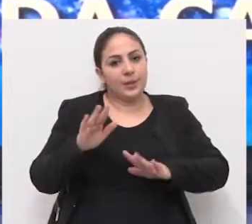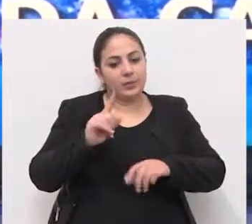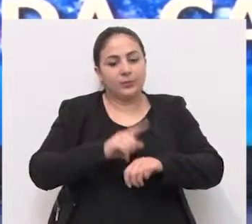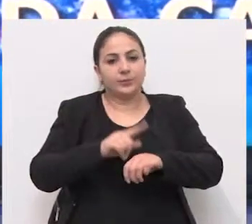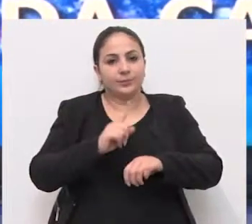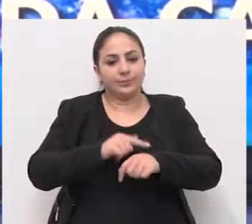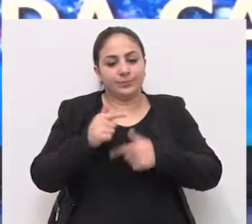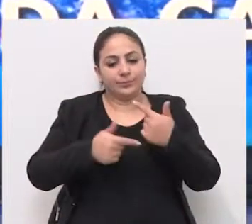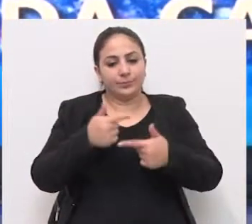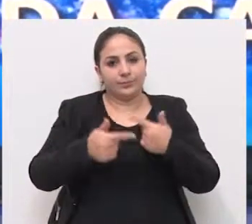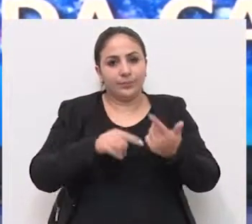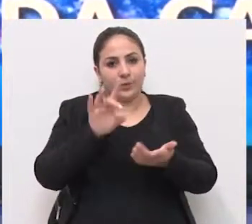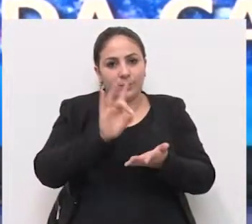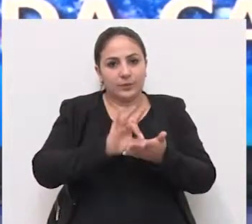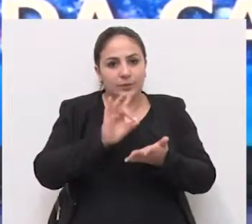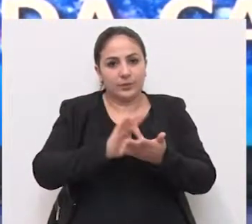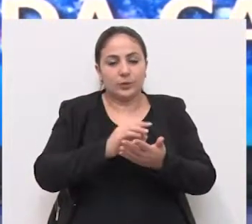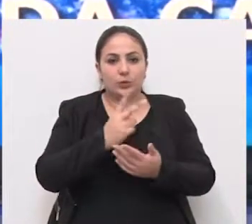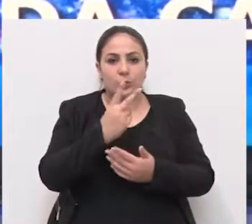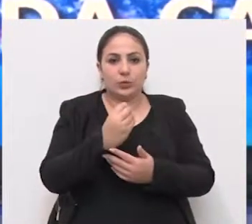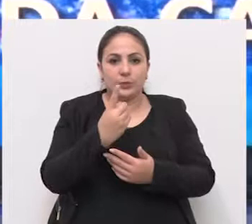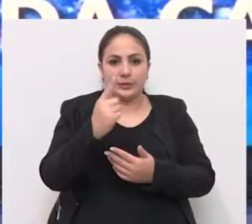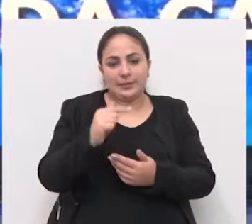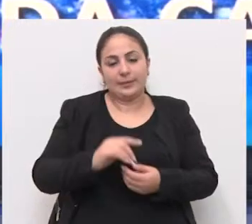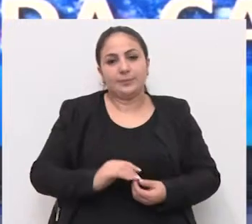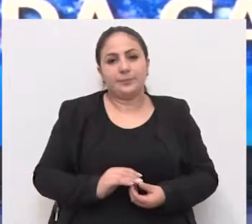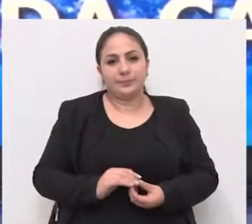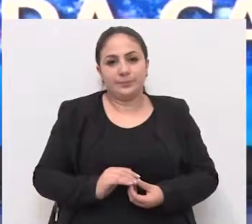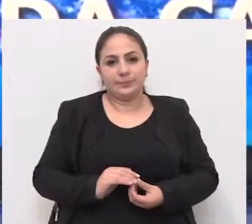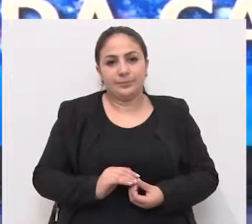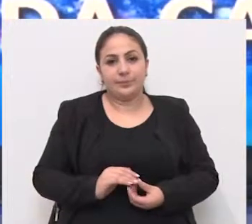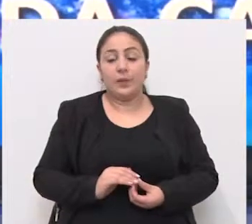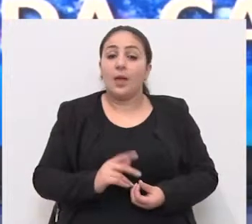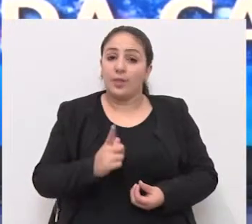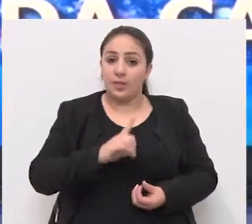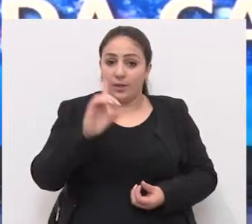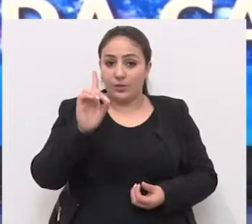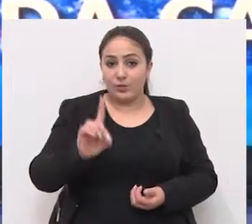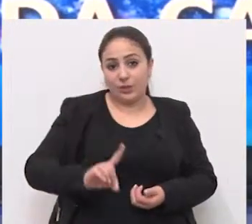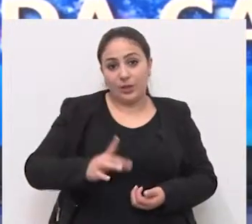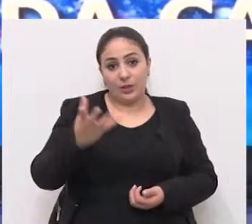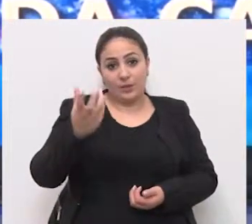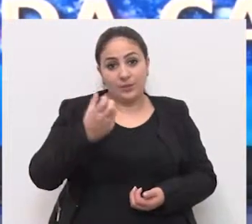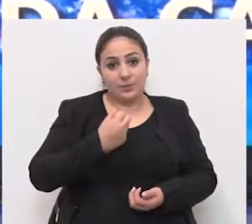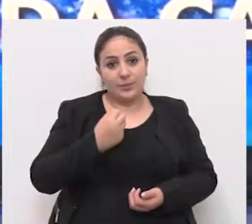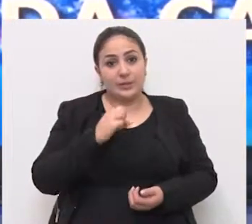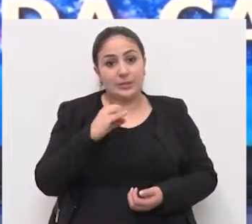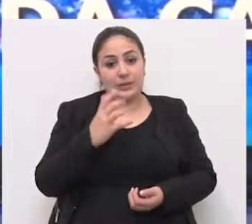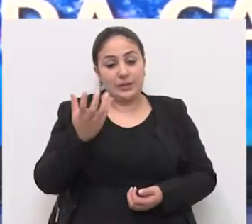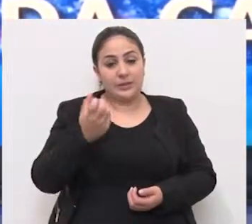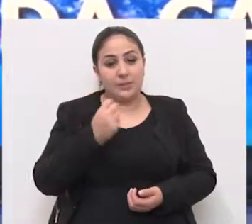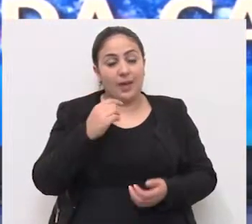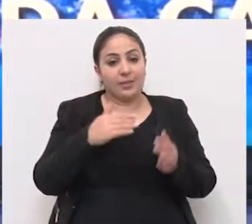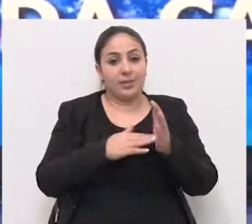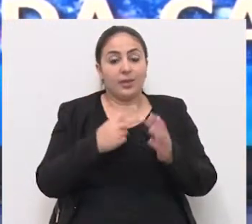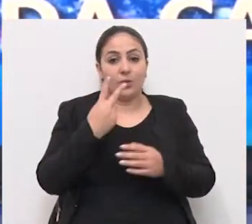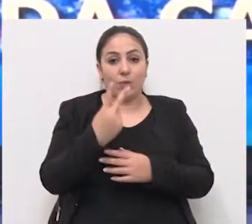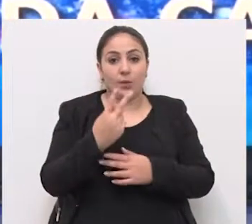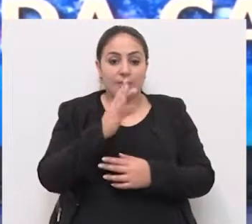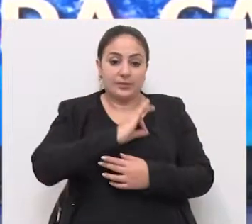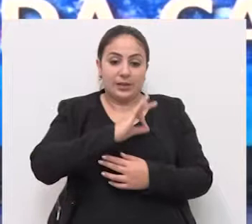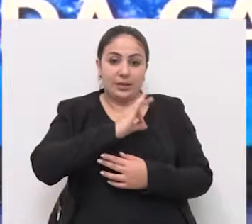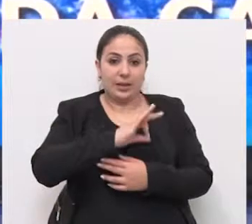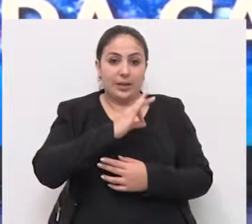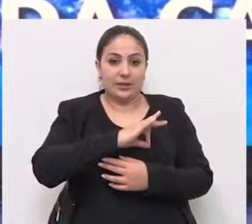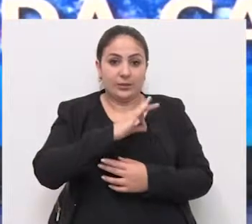dependendo do tempo em que a pessoa trabalhou formalmente em 2017. Tem direito ao benefício quem recebeu até